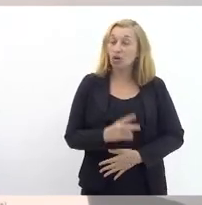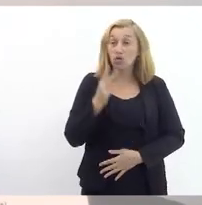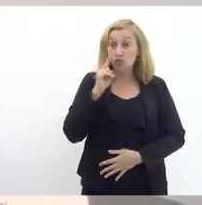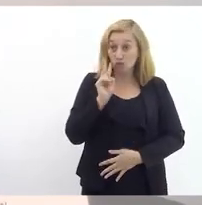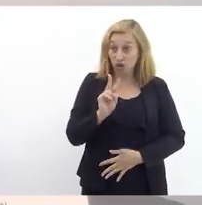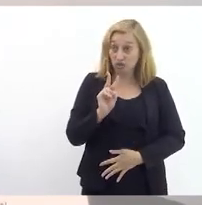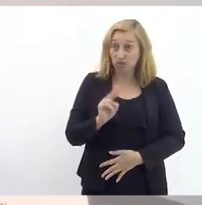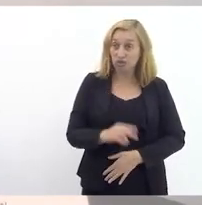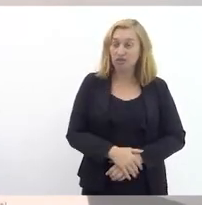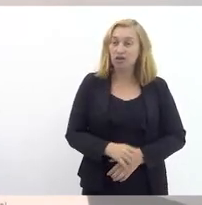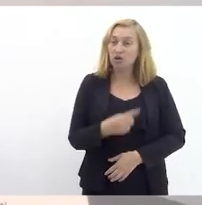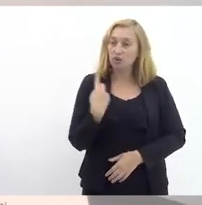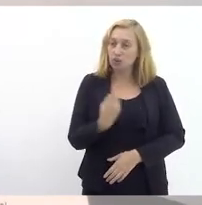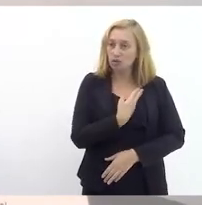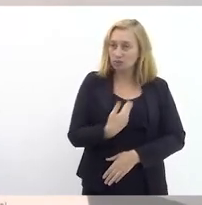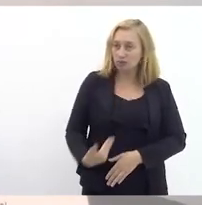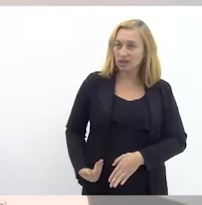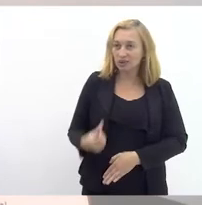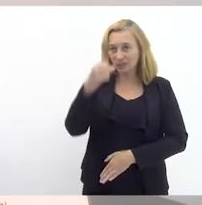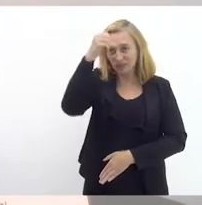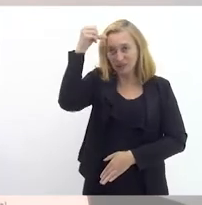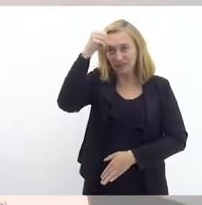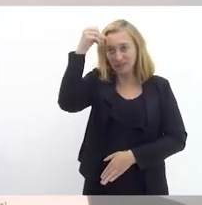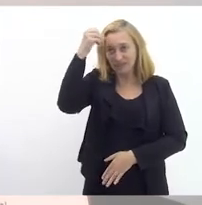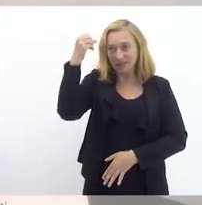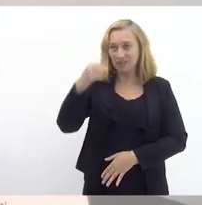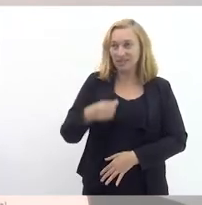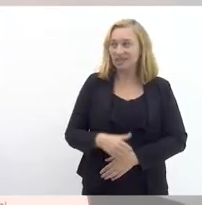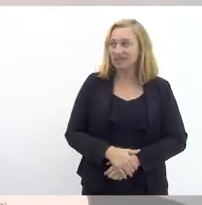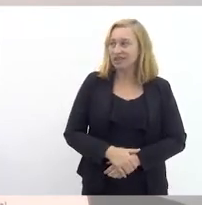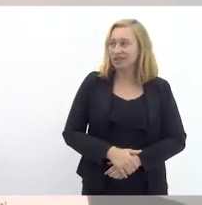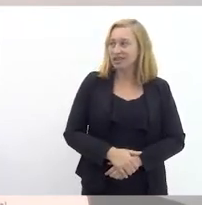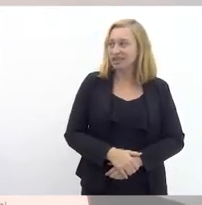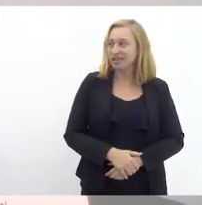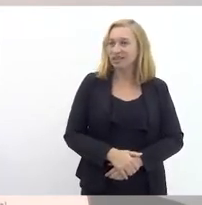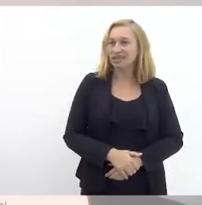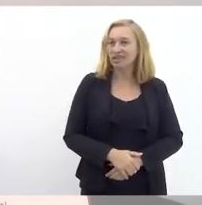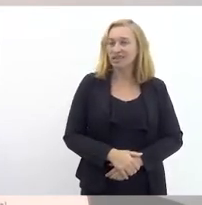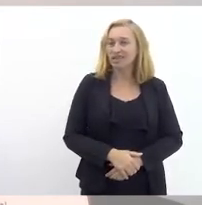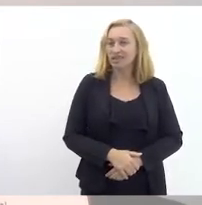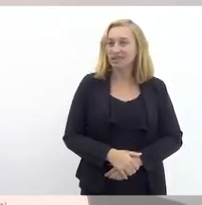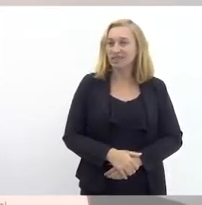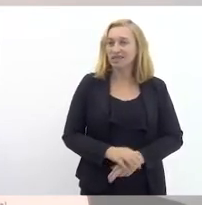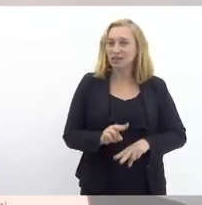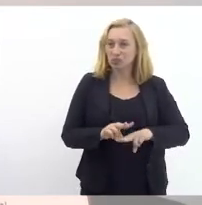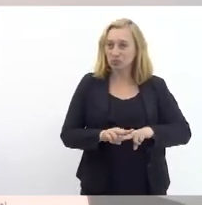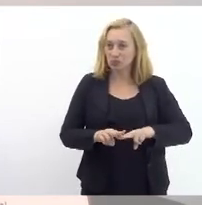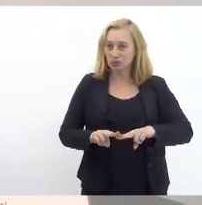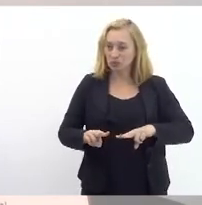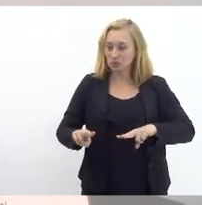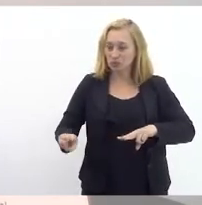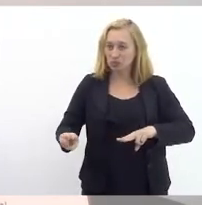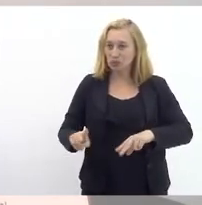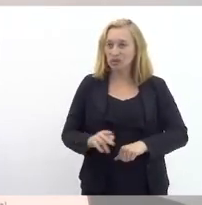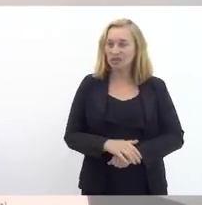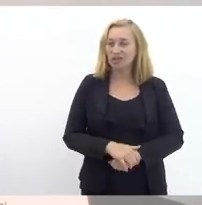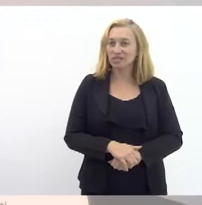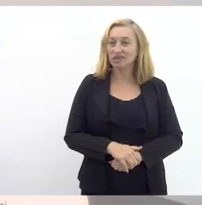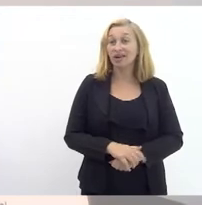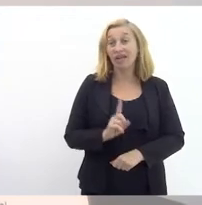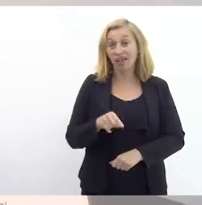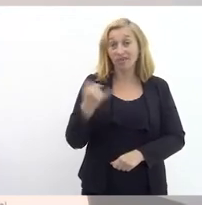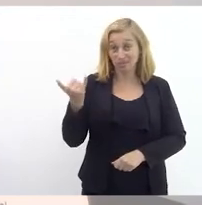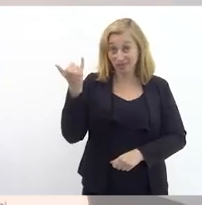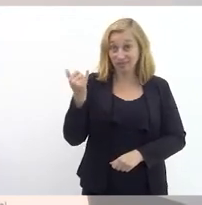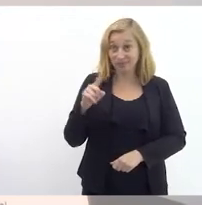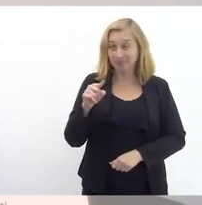que o nosso governador Cláudio Castro está trazendo o trem para o trilho, tá? Que é muito importante